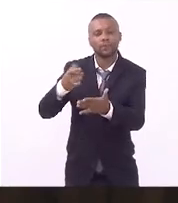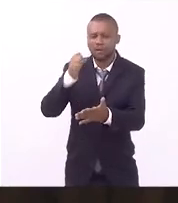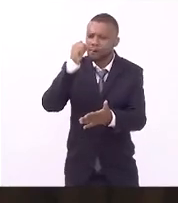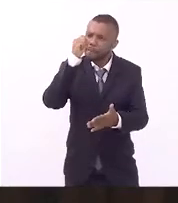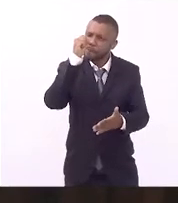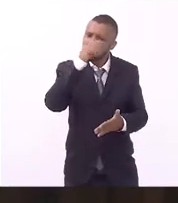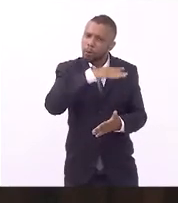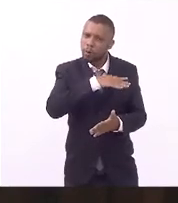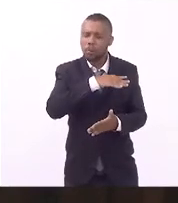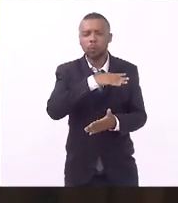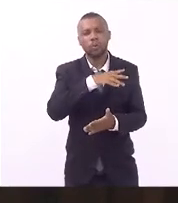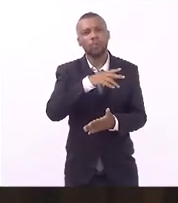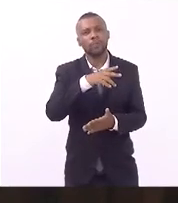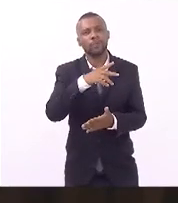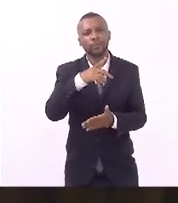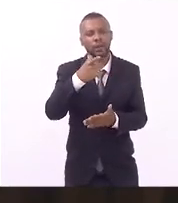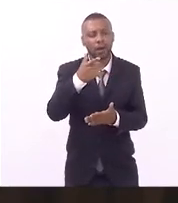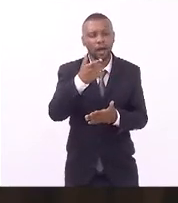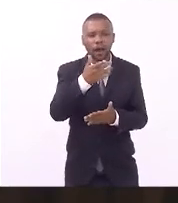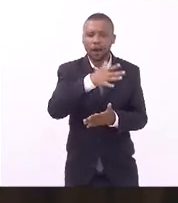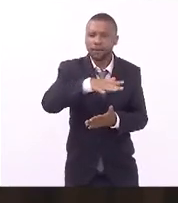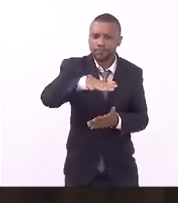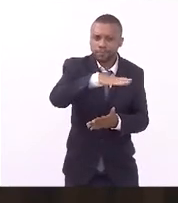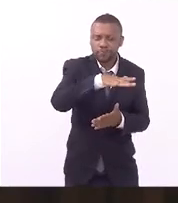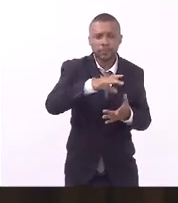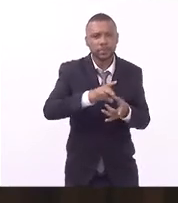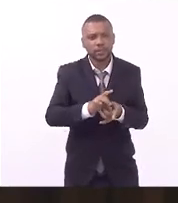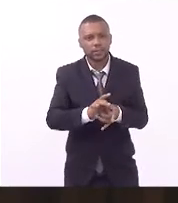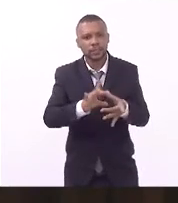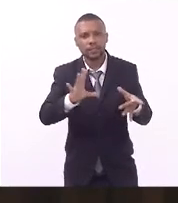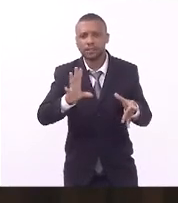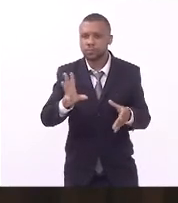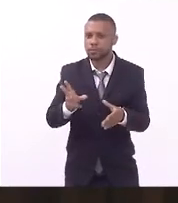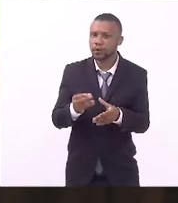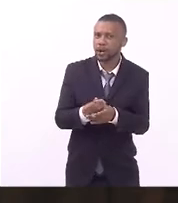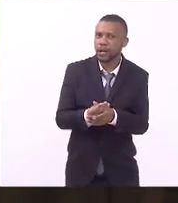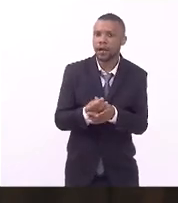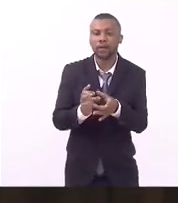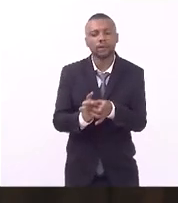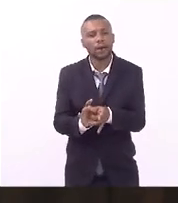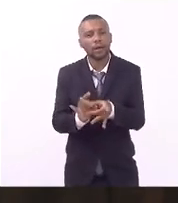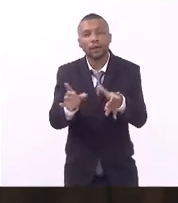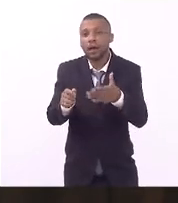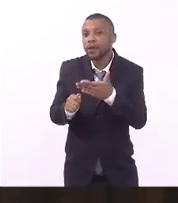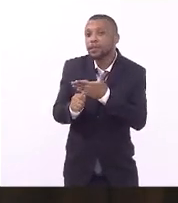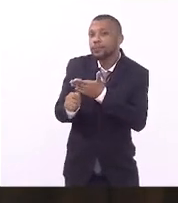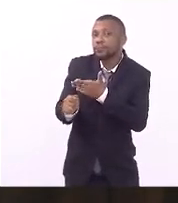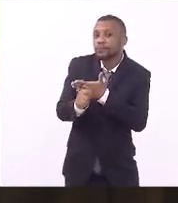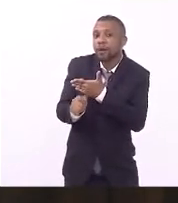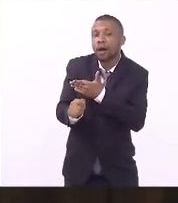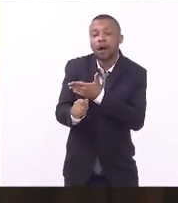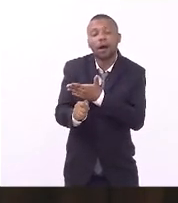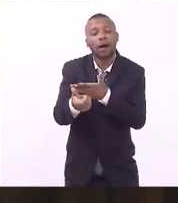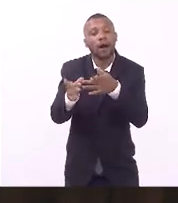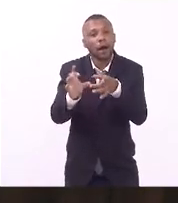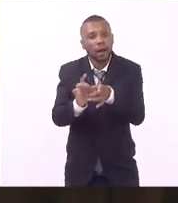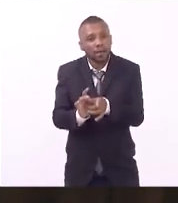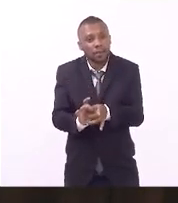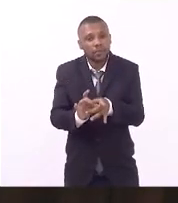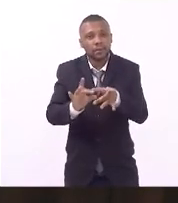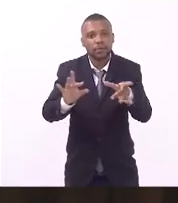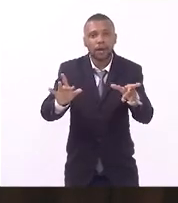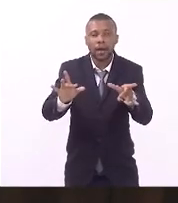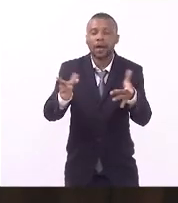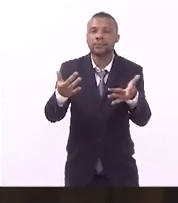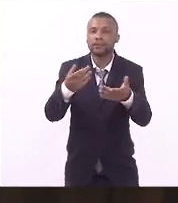aos preceitos democráticos, à liberdade de imprensa, às liberdades, né, de